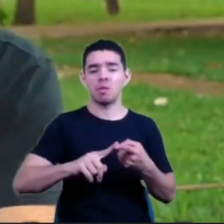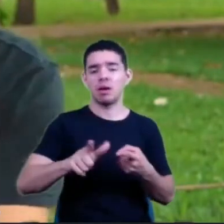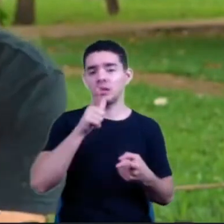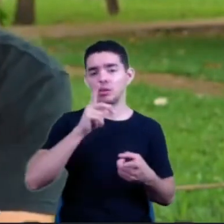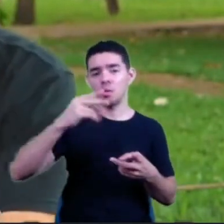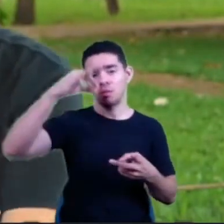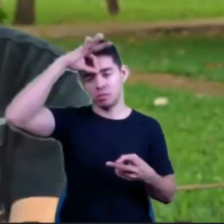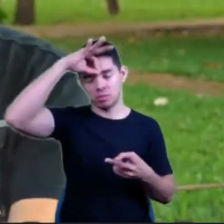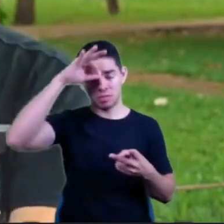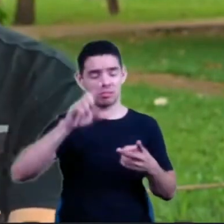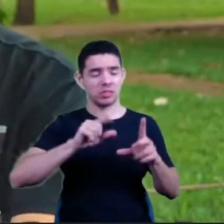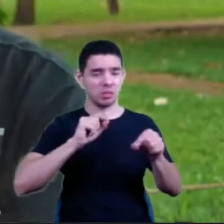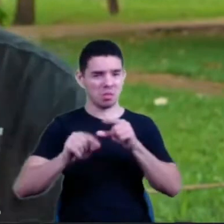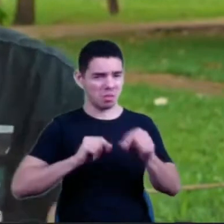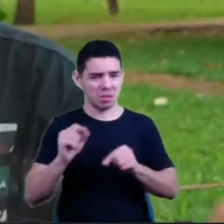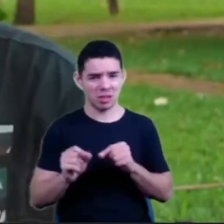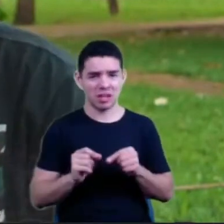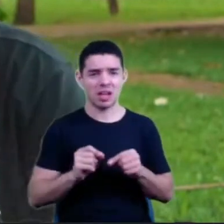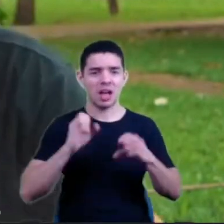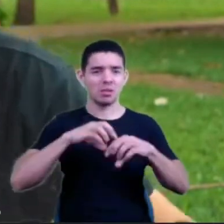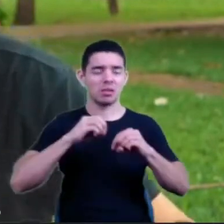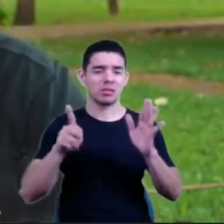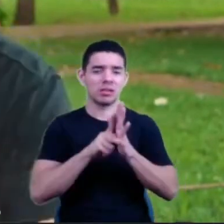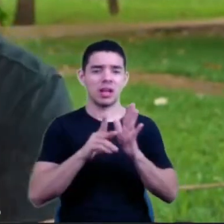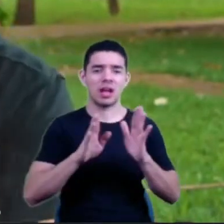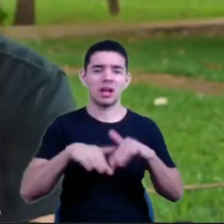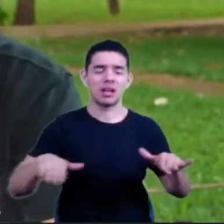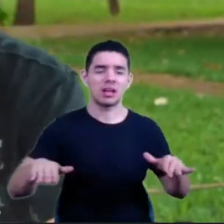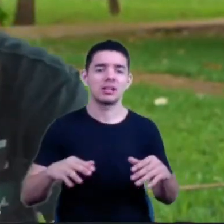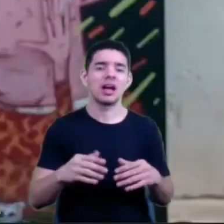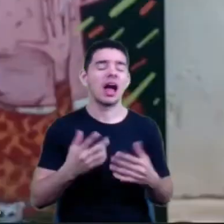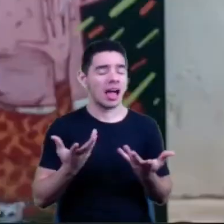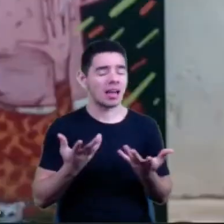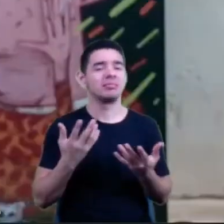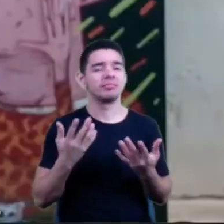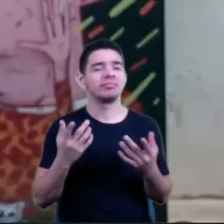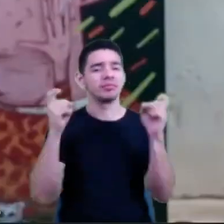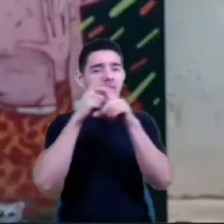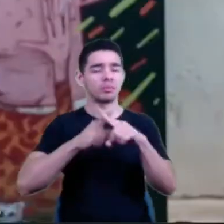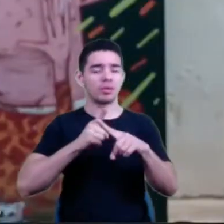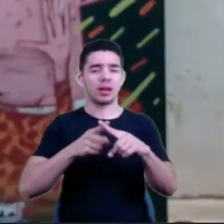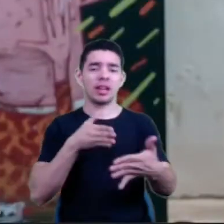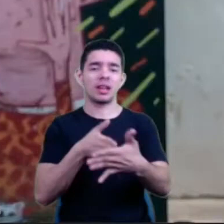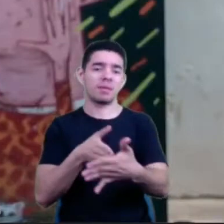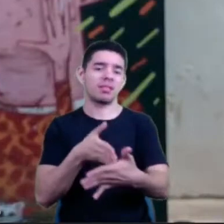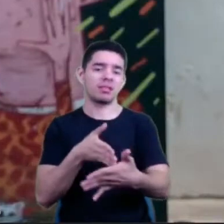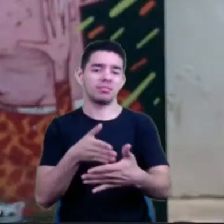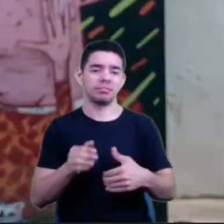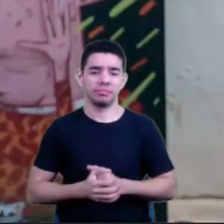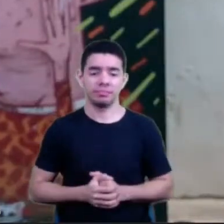das nossas crianças, acaba sendo emblemático porque a gente acaba restringindo elas. O que a gente tem agora